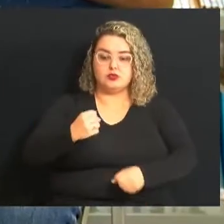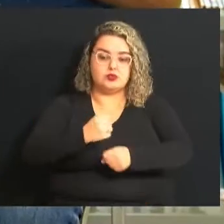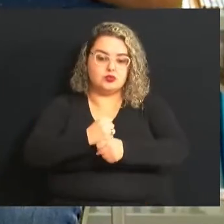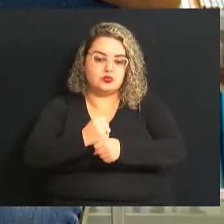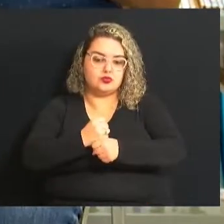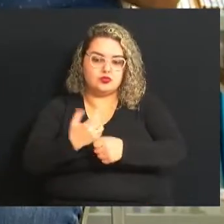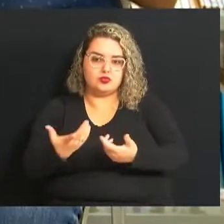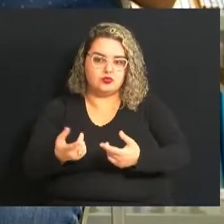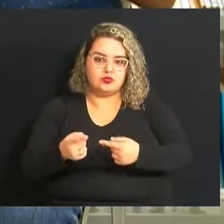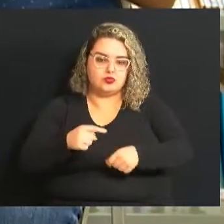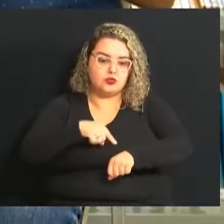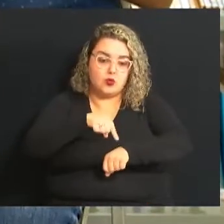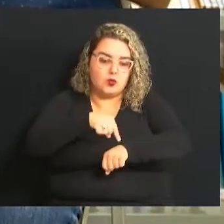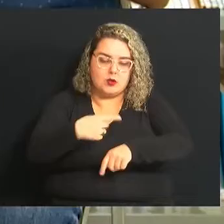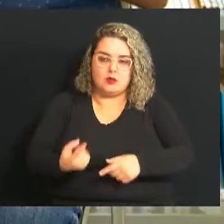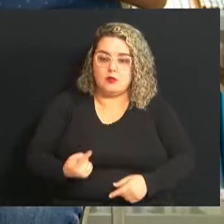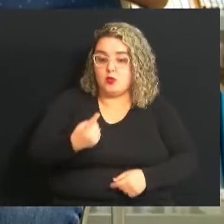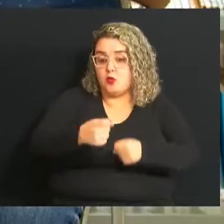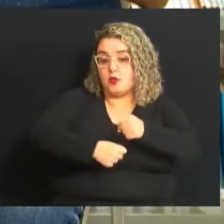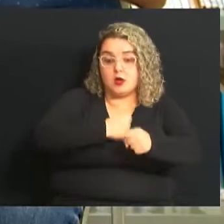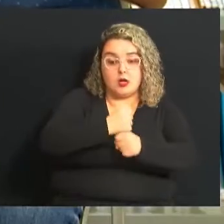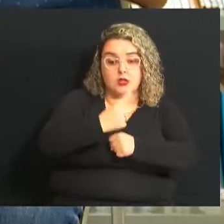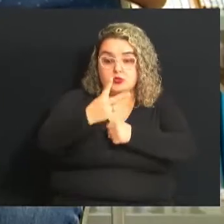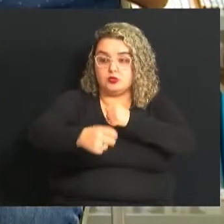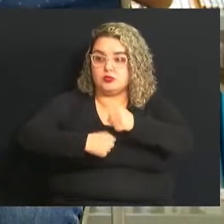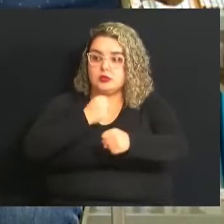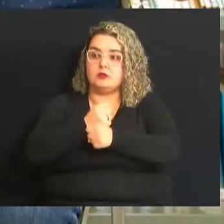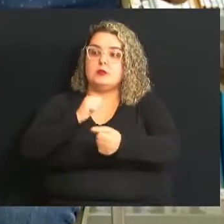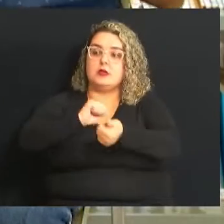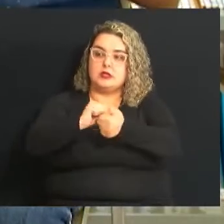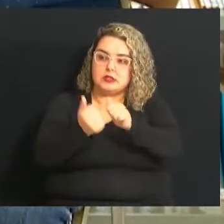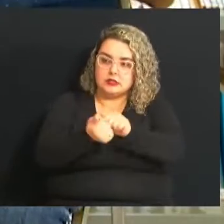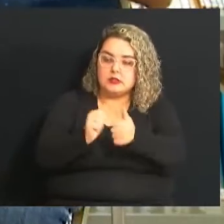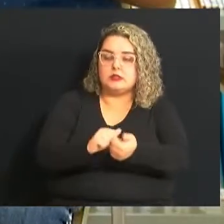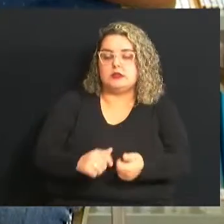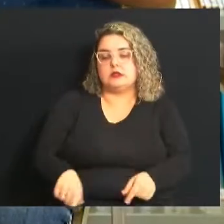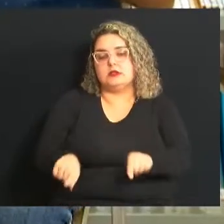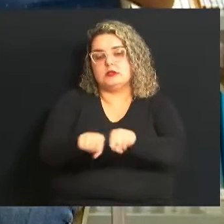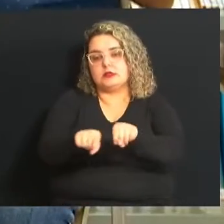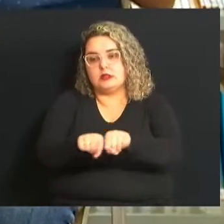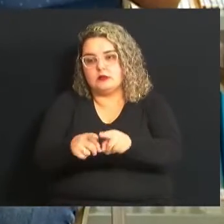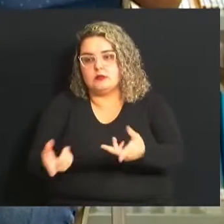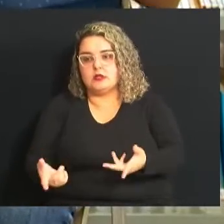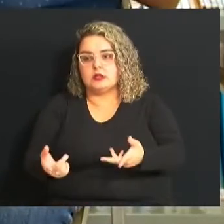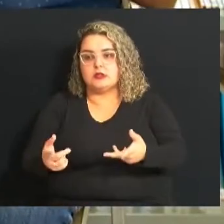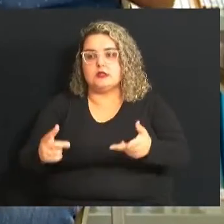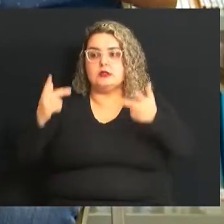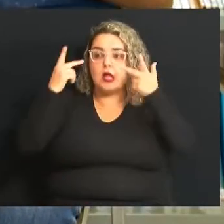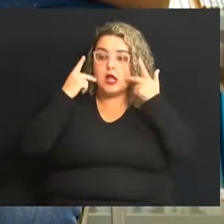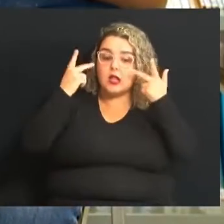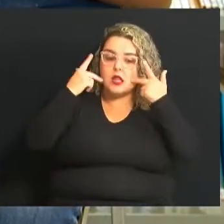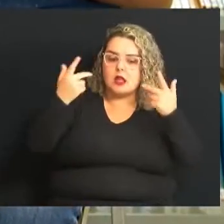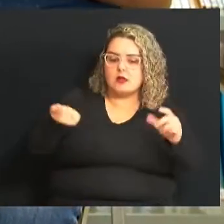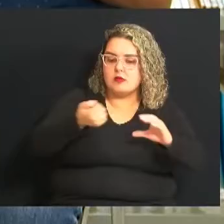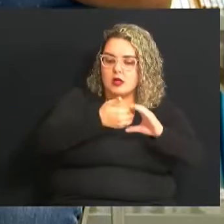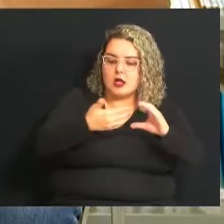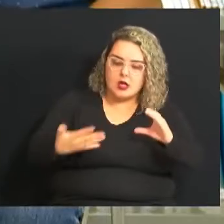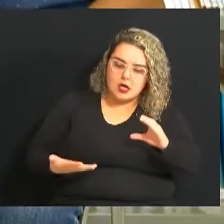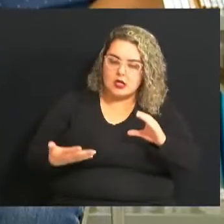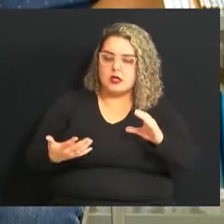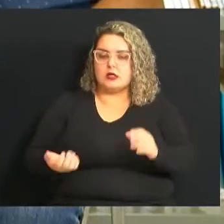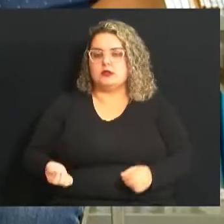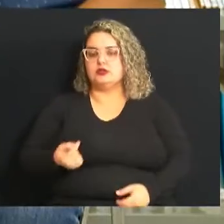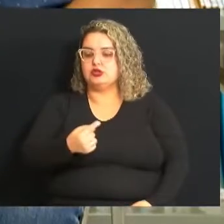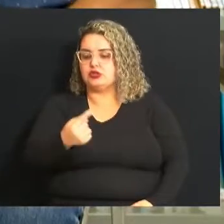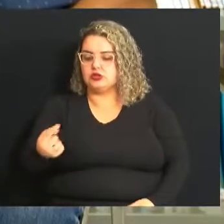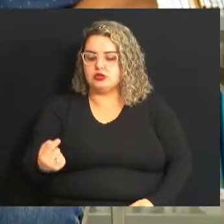anos, mas ele vai também se ajustando à natureza desses diferentes grupos, né? O caráter desses diferentes grupos e